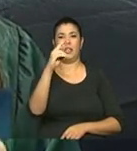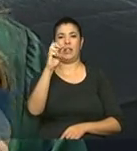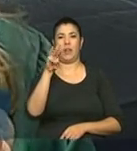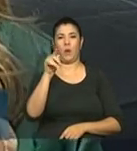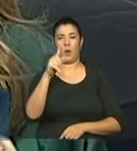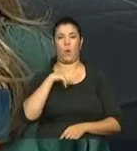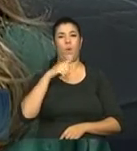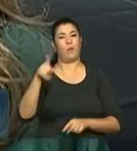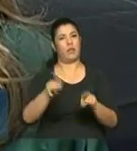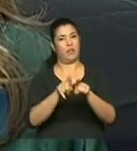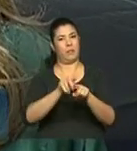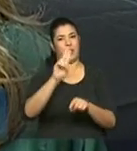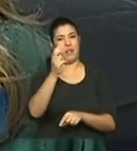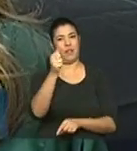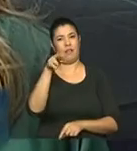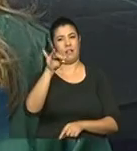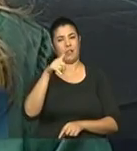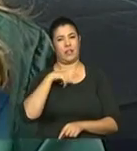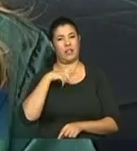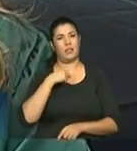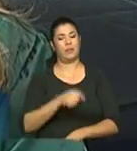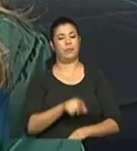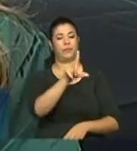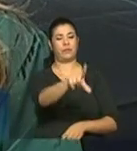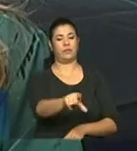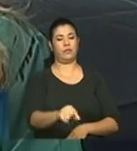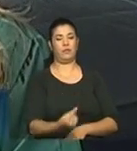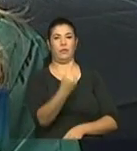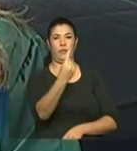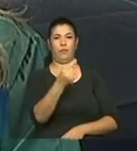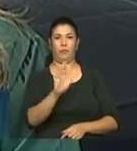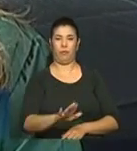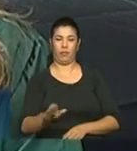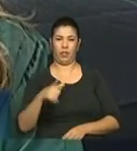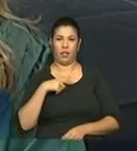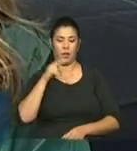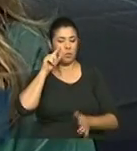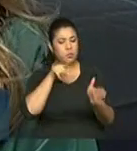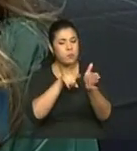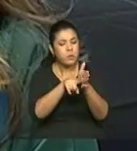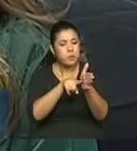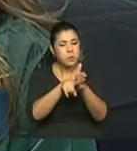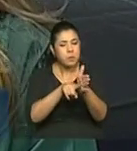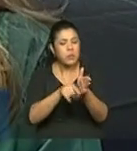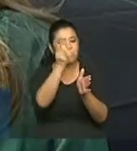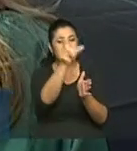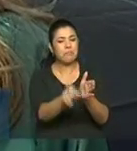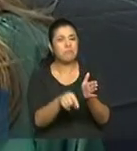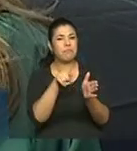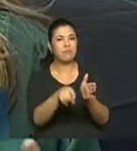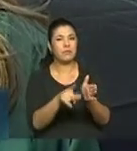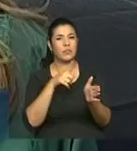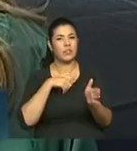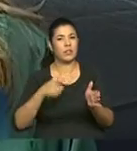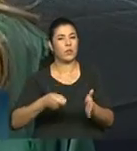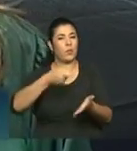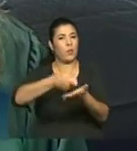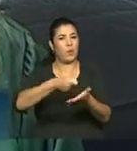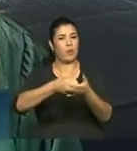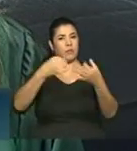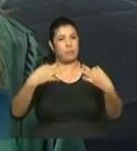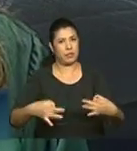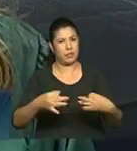triagem, se tivessem sinais e sintomas de hanseníase, eram encaminhadas para a rede básica de saúde para confirmação e elucidação